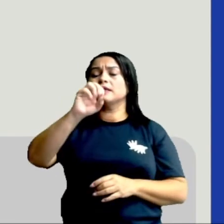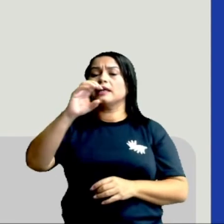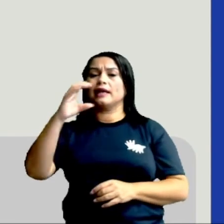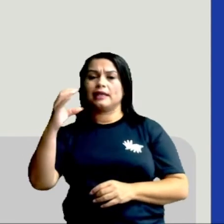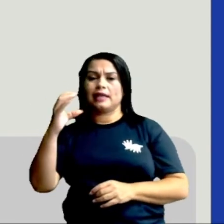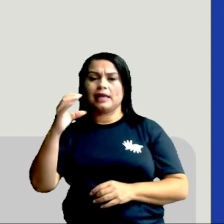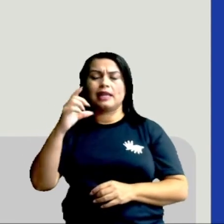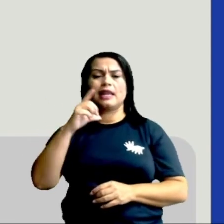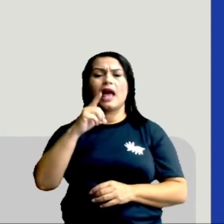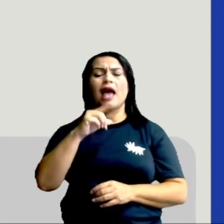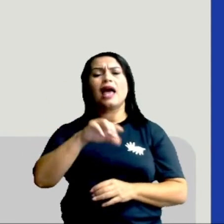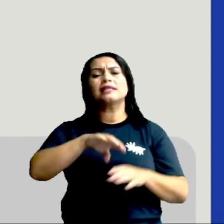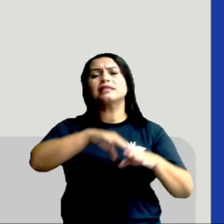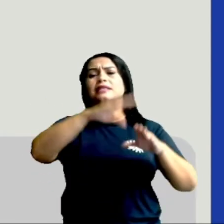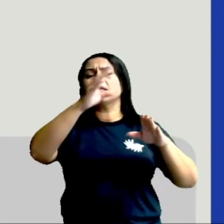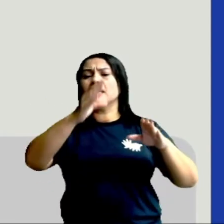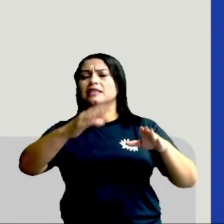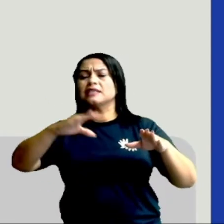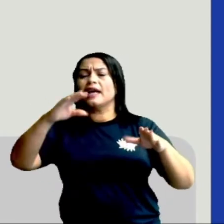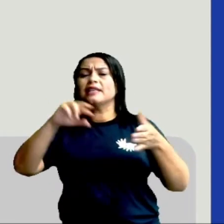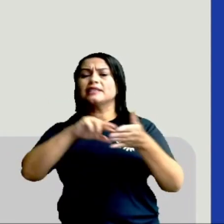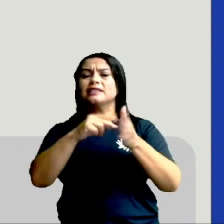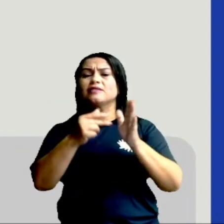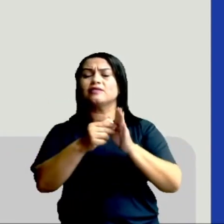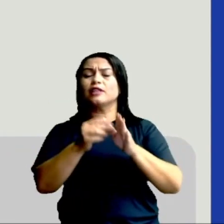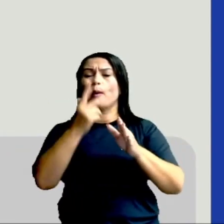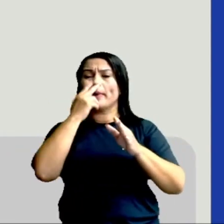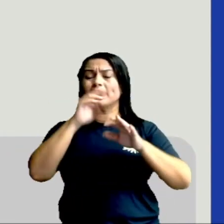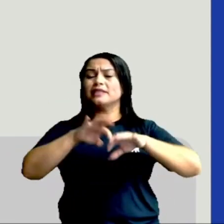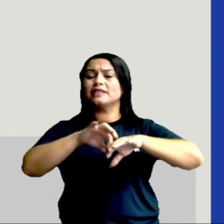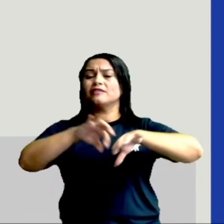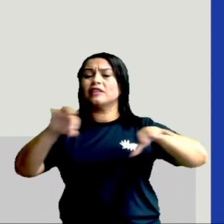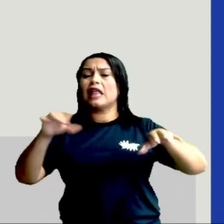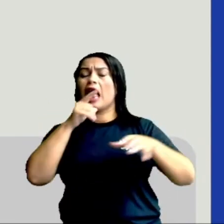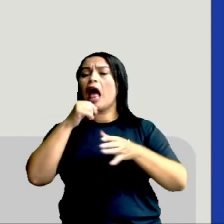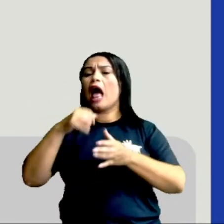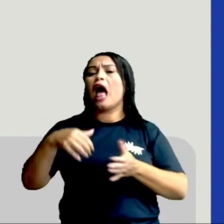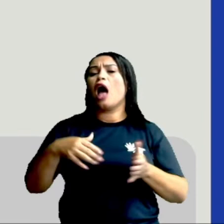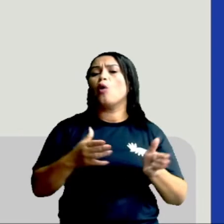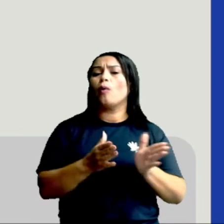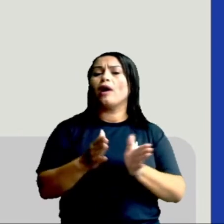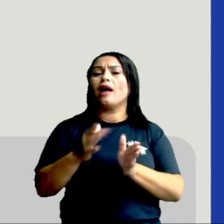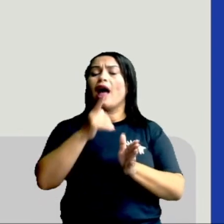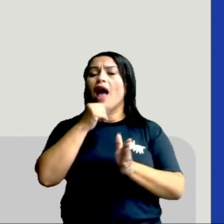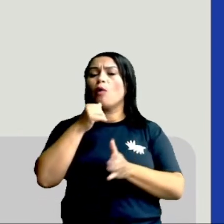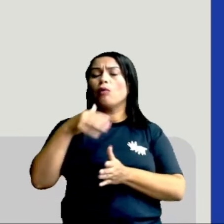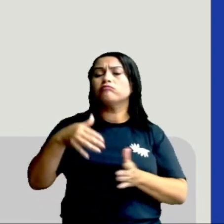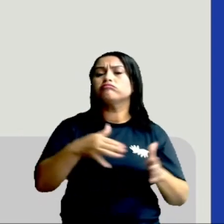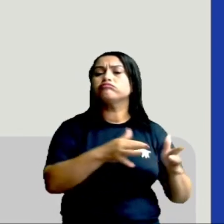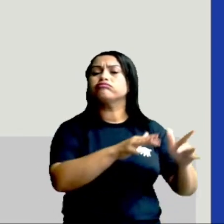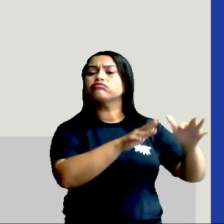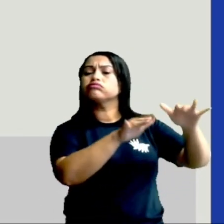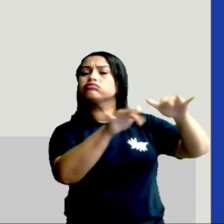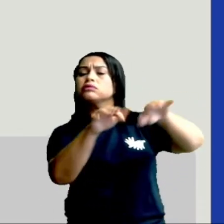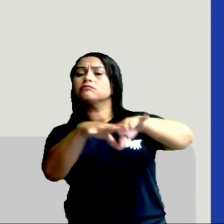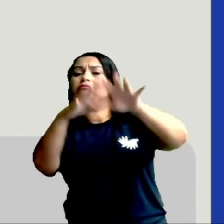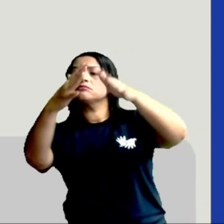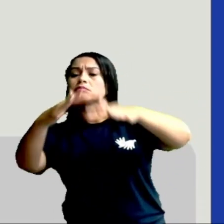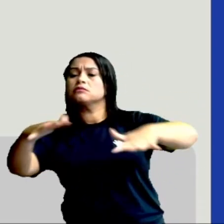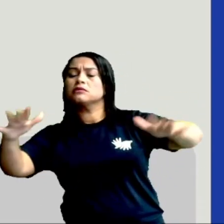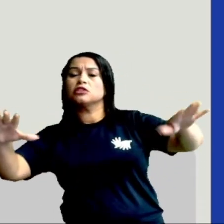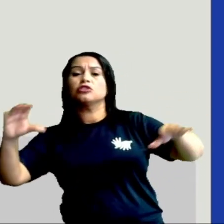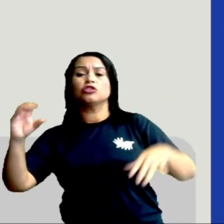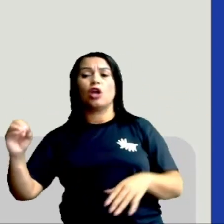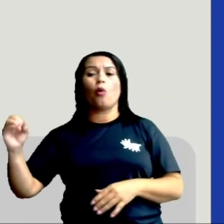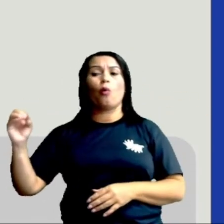águas, pois os rios que nascem a leste da serra correm para o oceano, já os que nascem a oeste